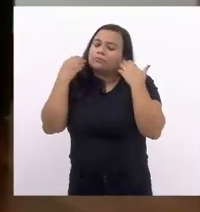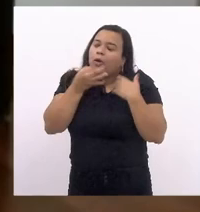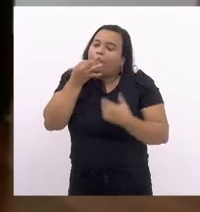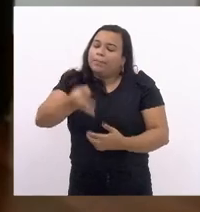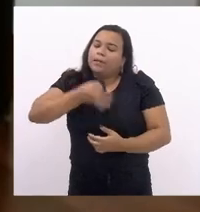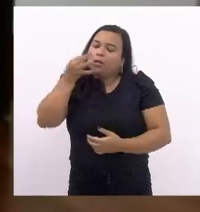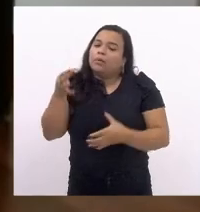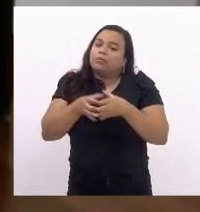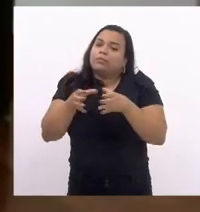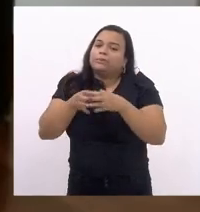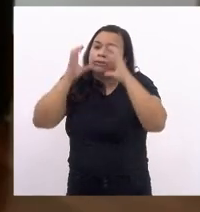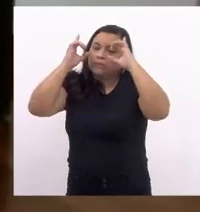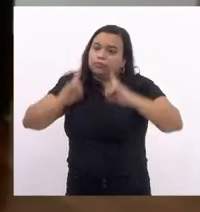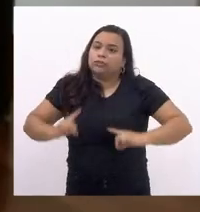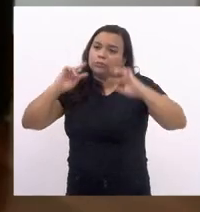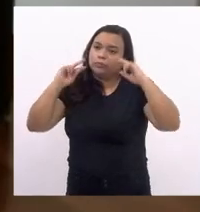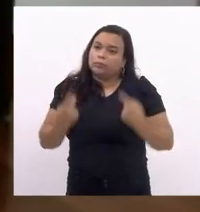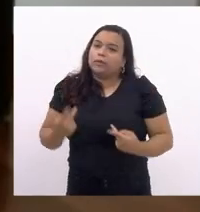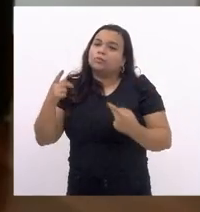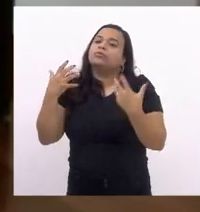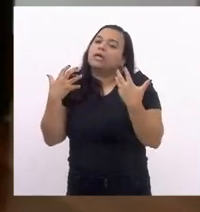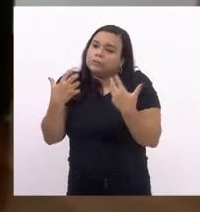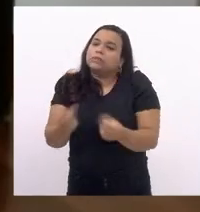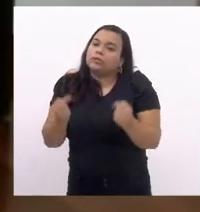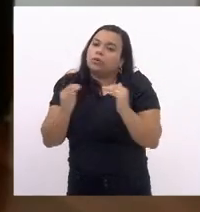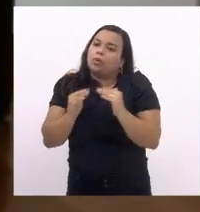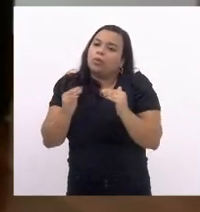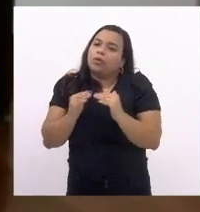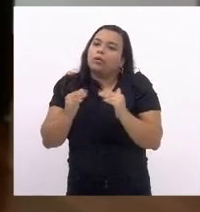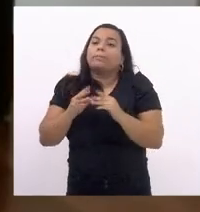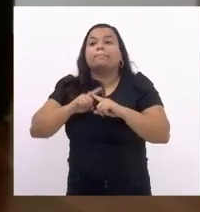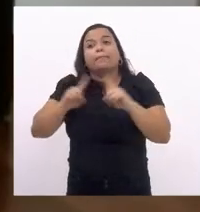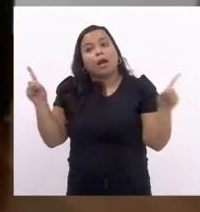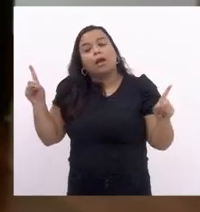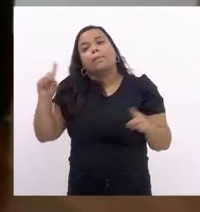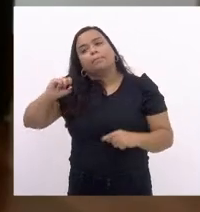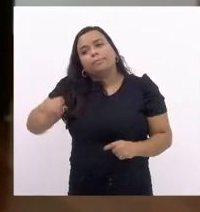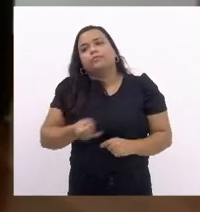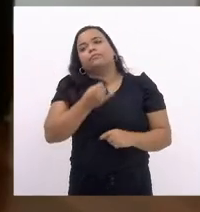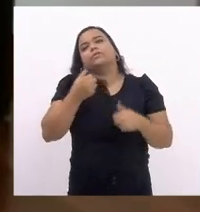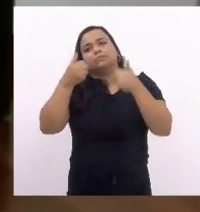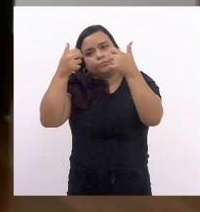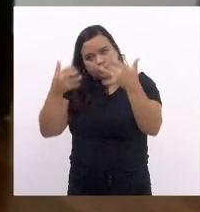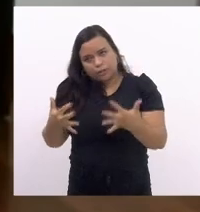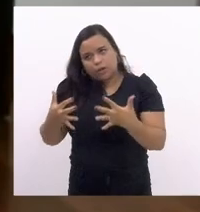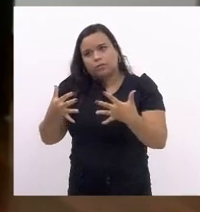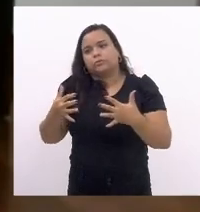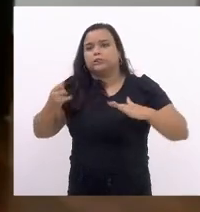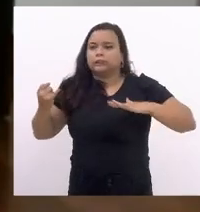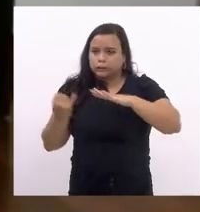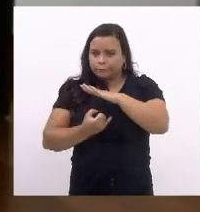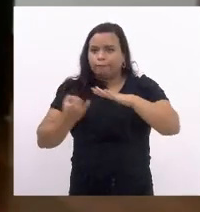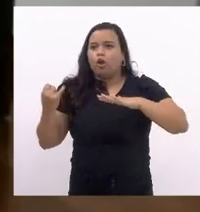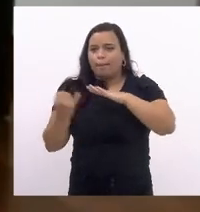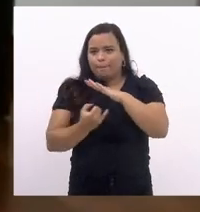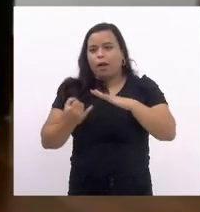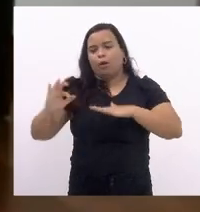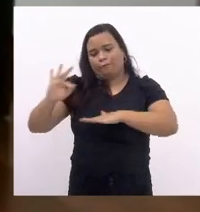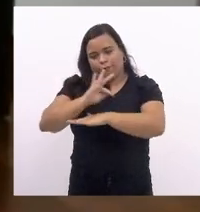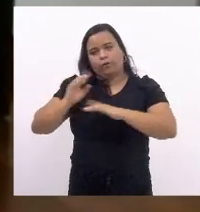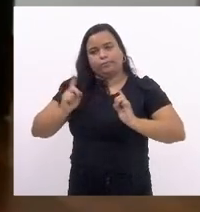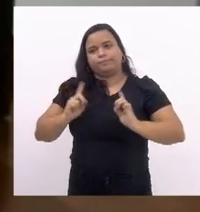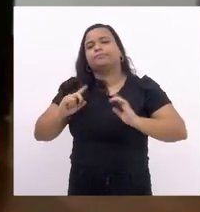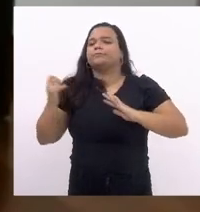de Direitos Humanos é favorável, mas aproveito para registrar aqui, de modo informal, obviamente não está em emendas, não